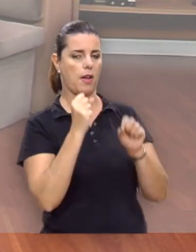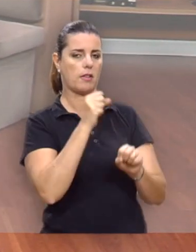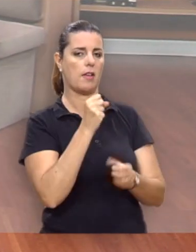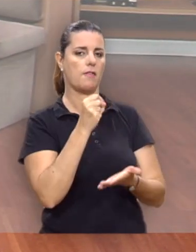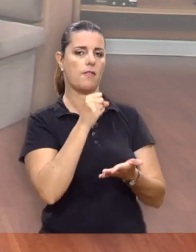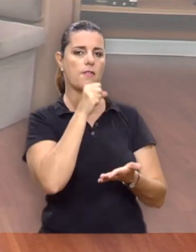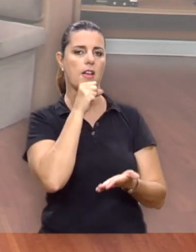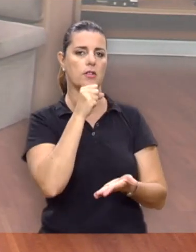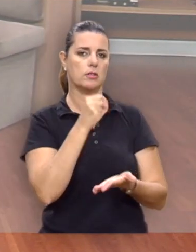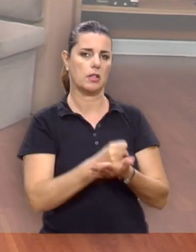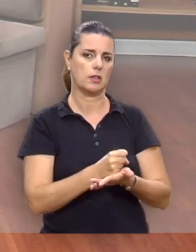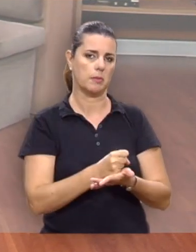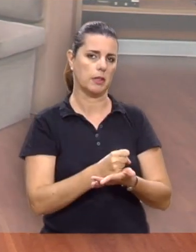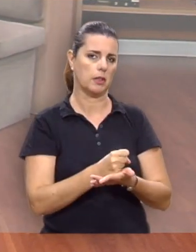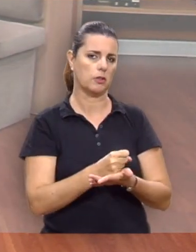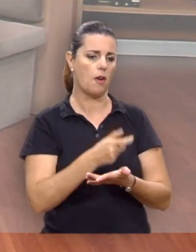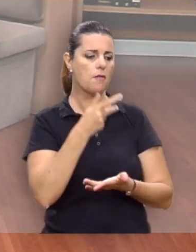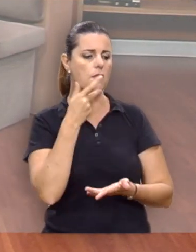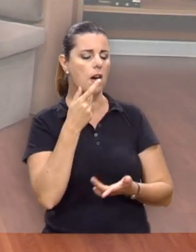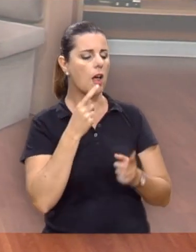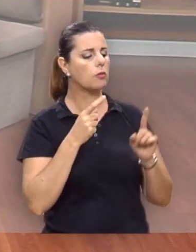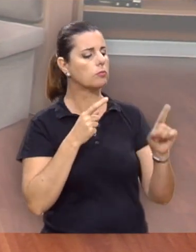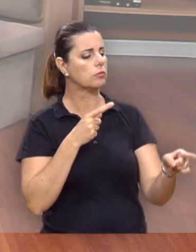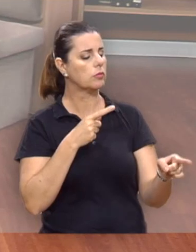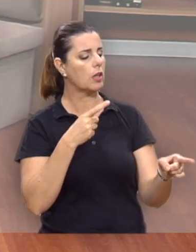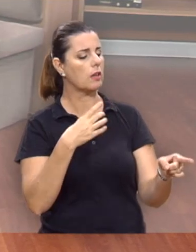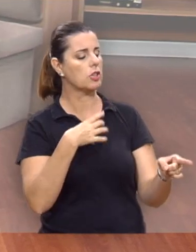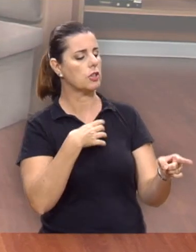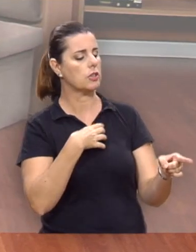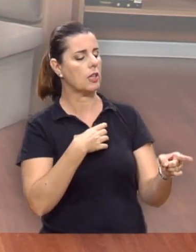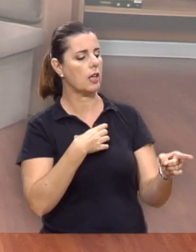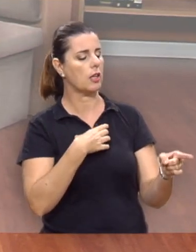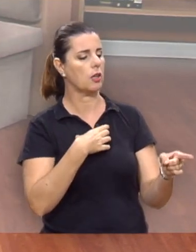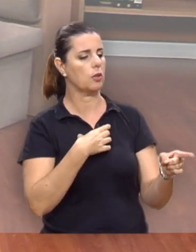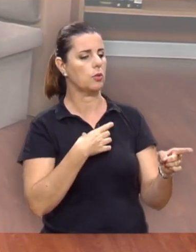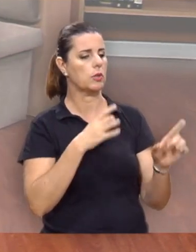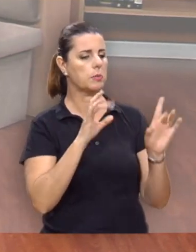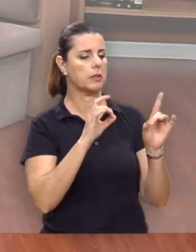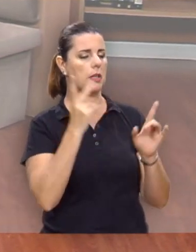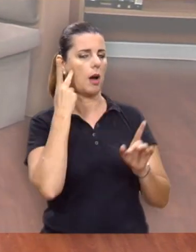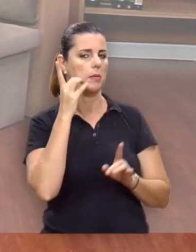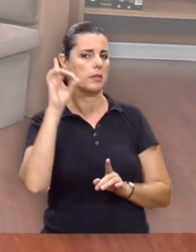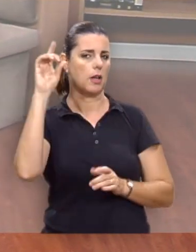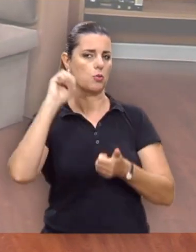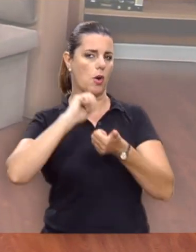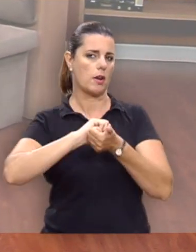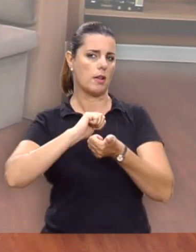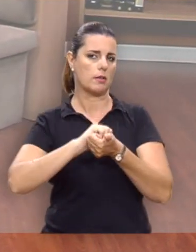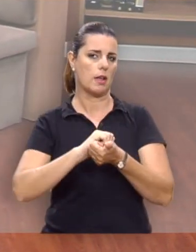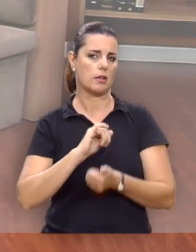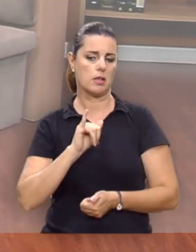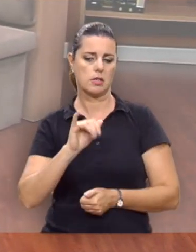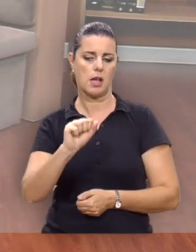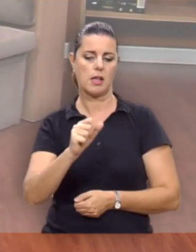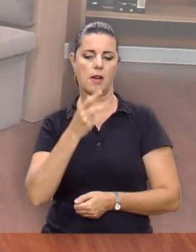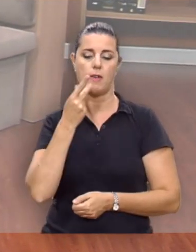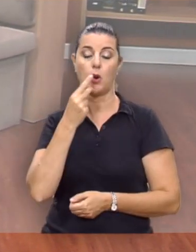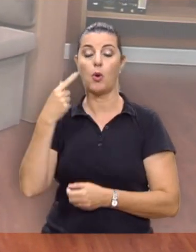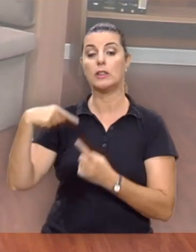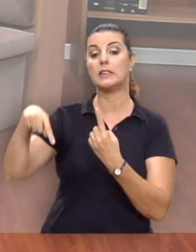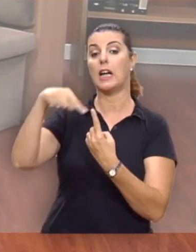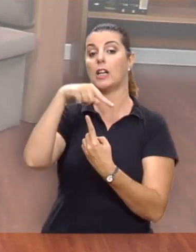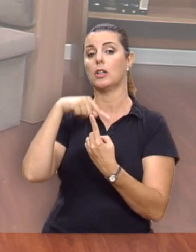Testamento, ele via de regra apontava para um atributo de Deus em especial. Isaías enfatizou a santidade de